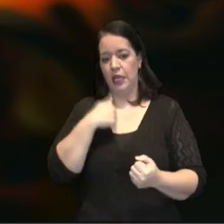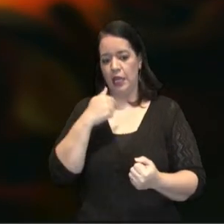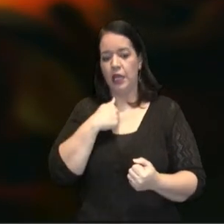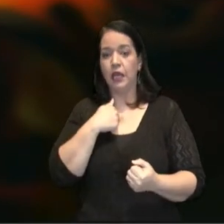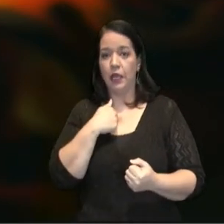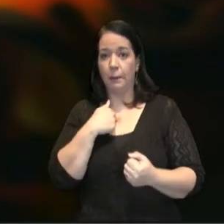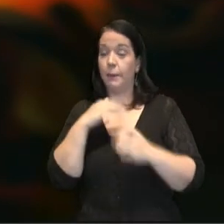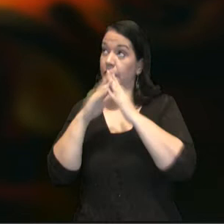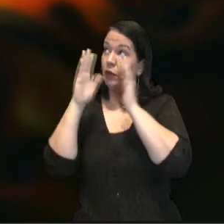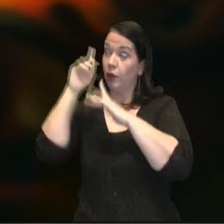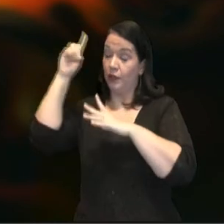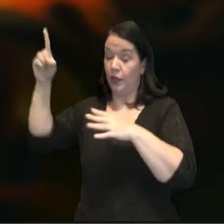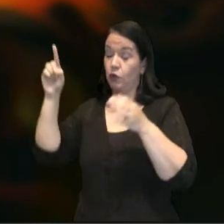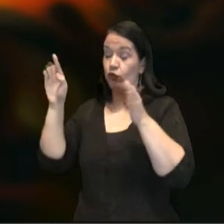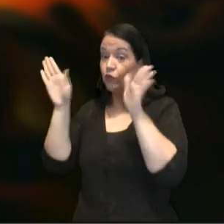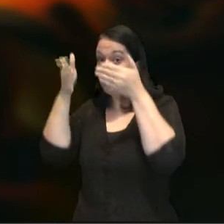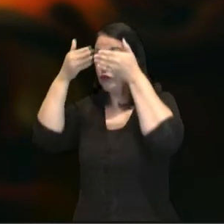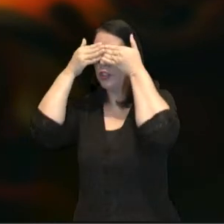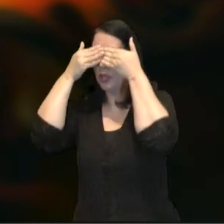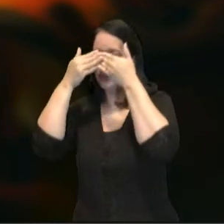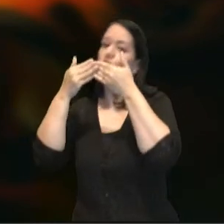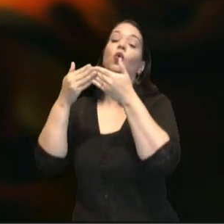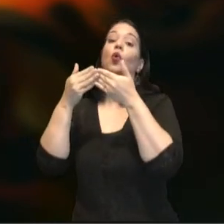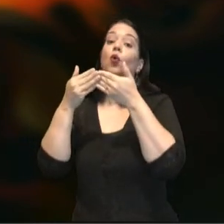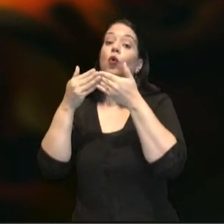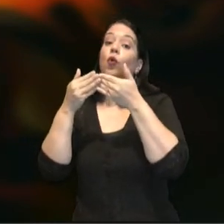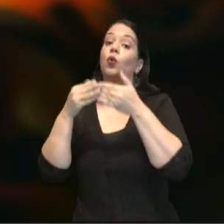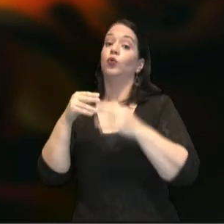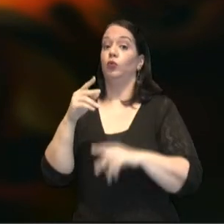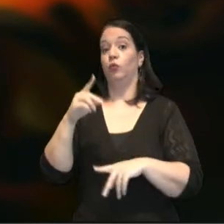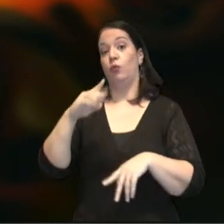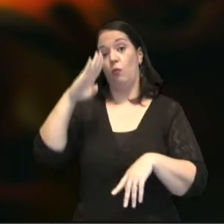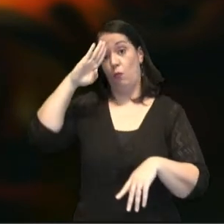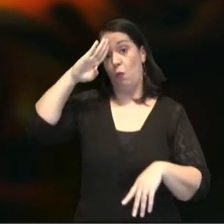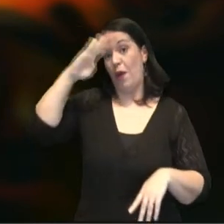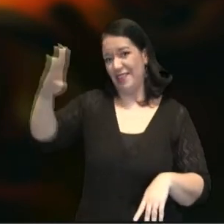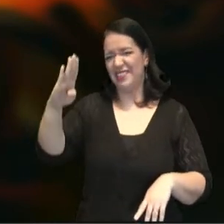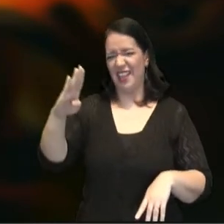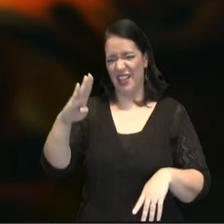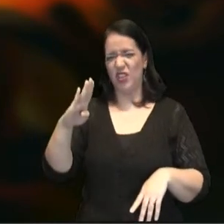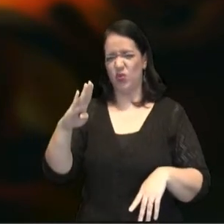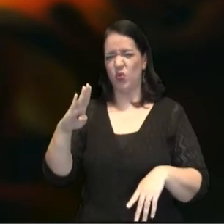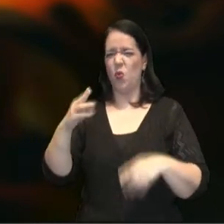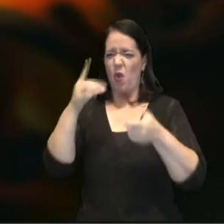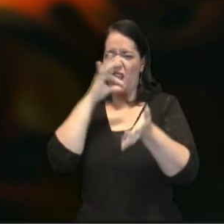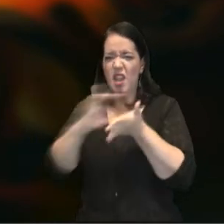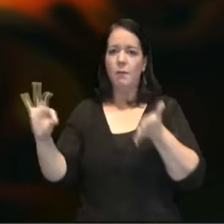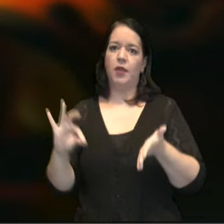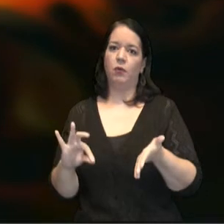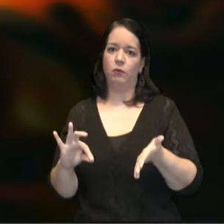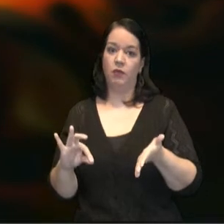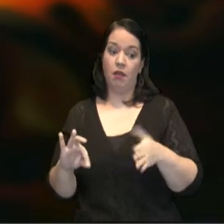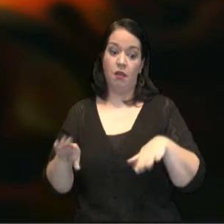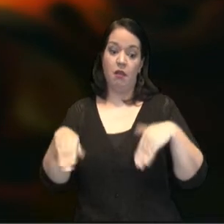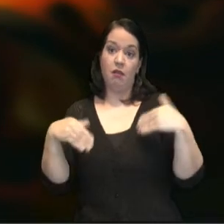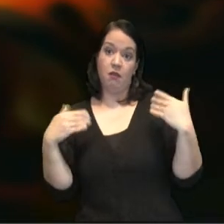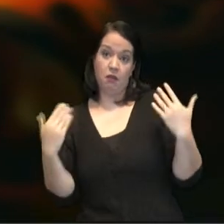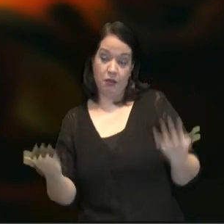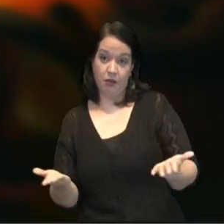buscais. E os guiou a Samaria. E tendo ele chegado a Samaria,